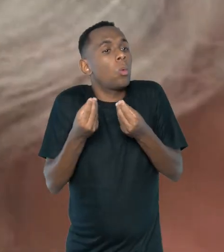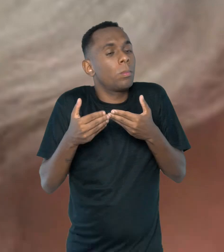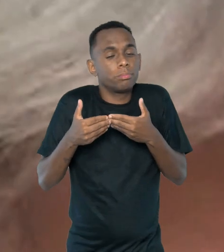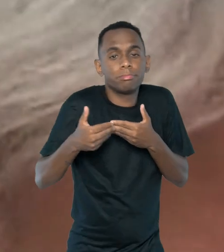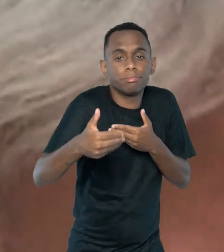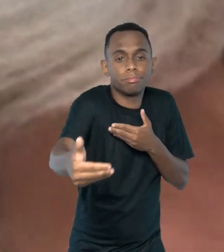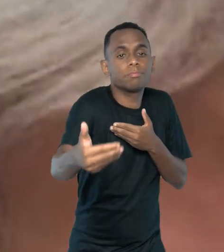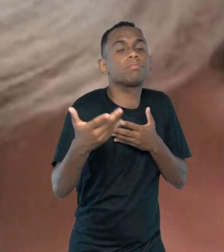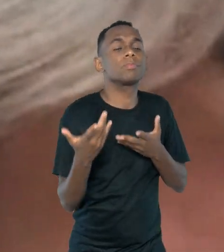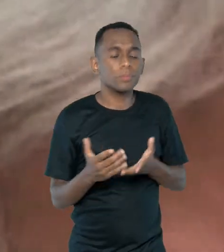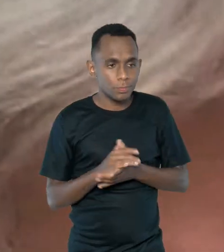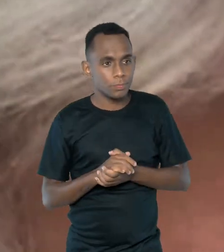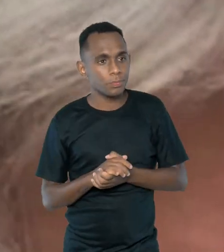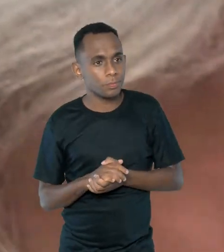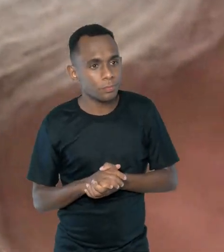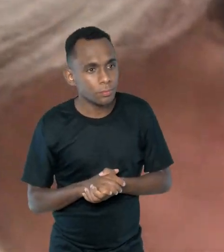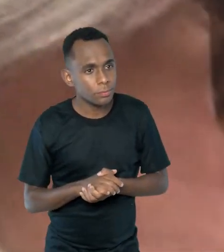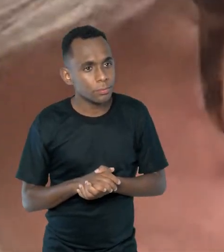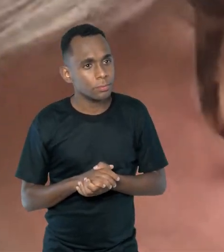o desdobramento